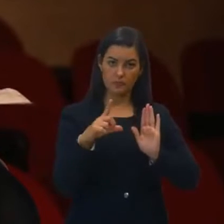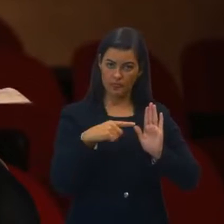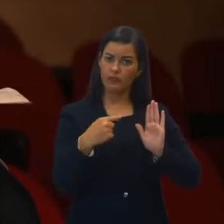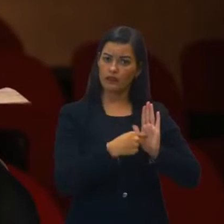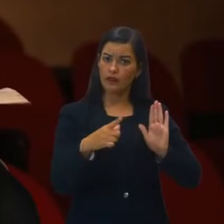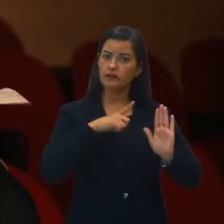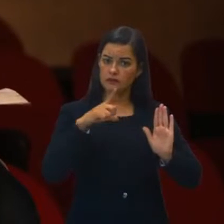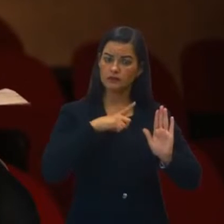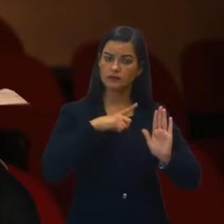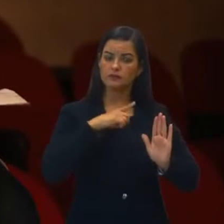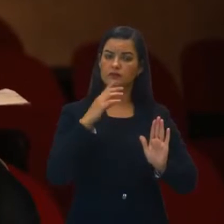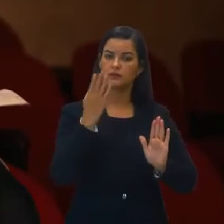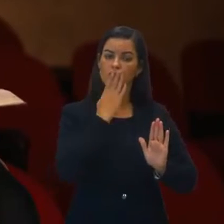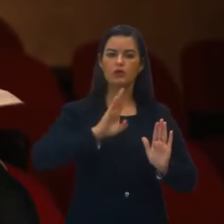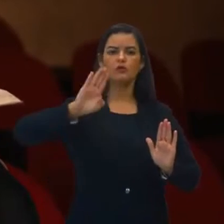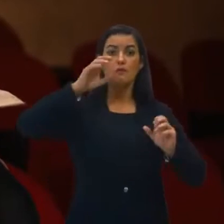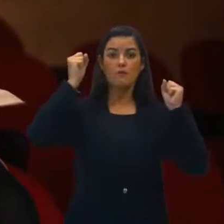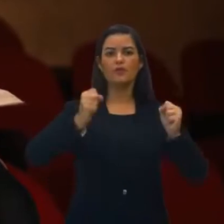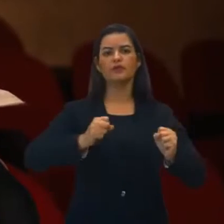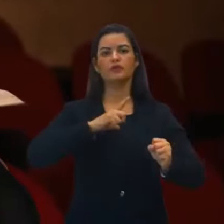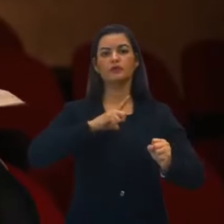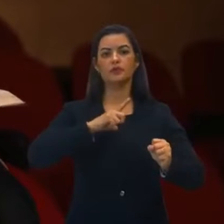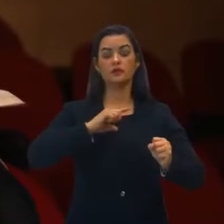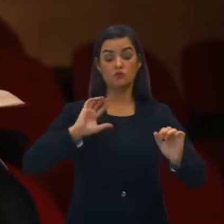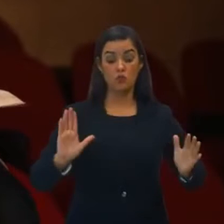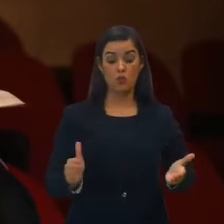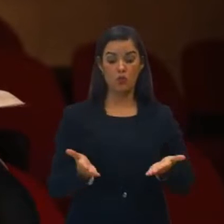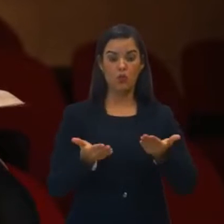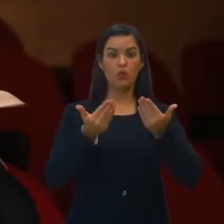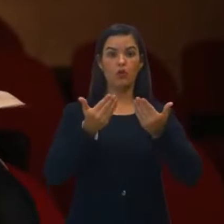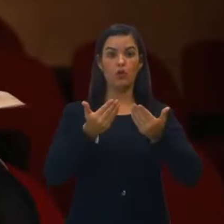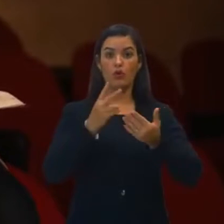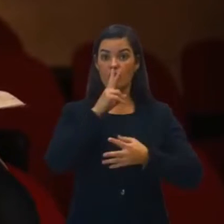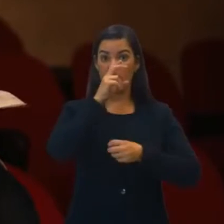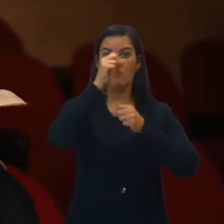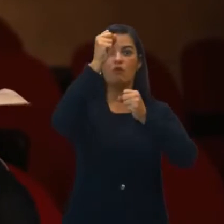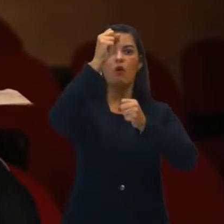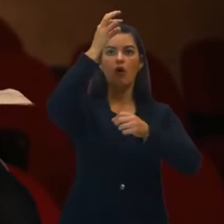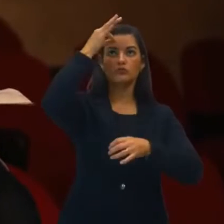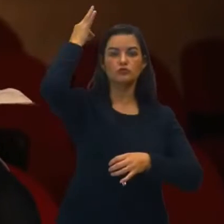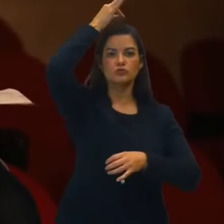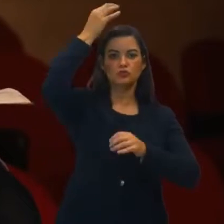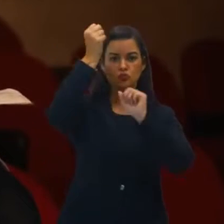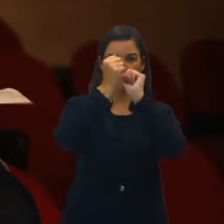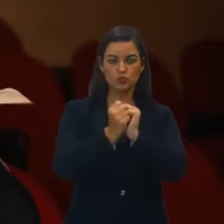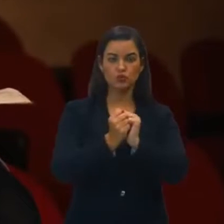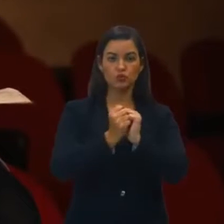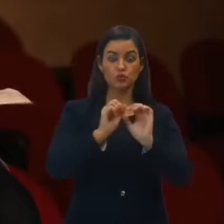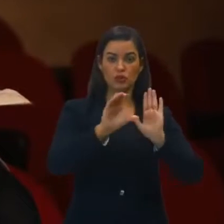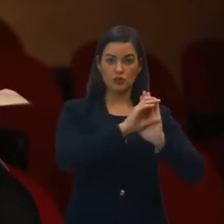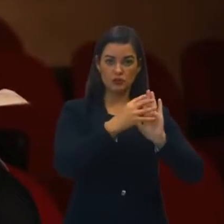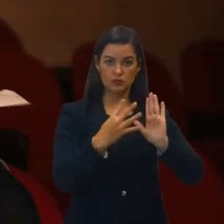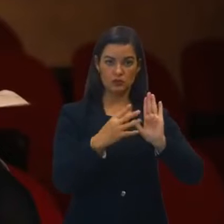promessa poderosa de um grande avivamento espiritual. No capítulo 44, versos